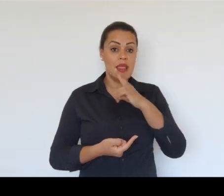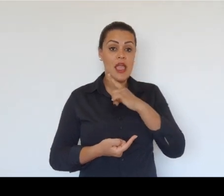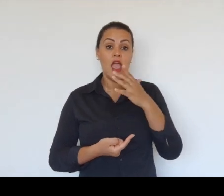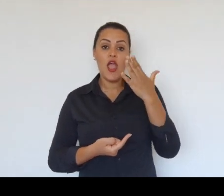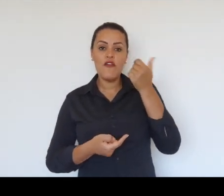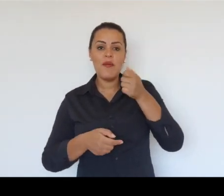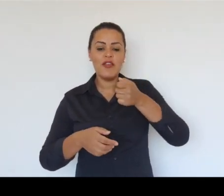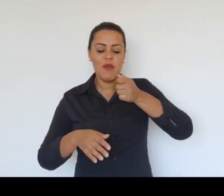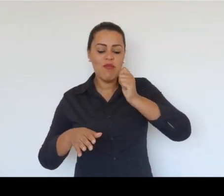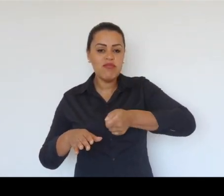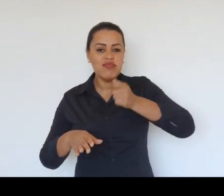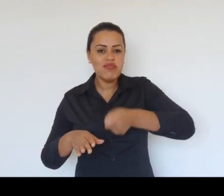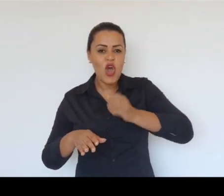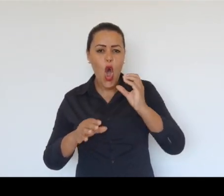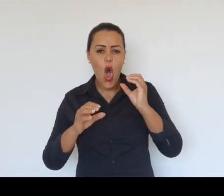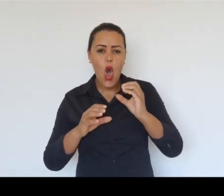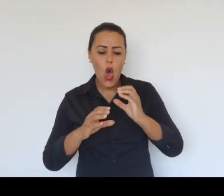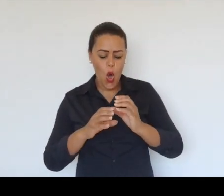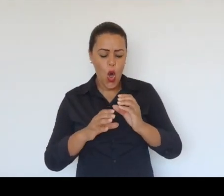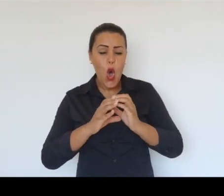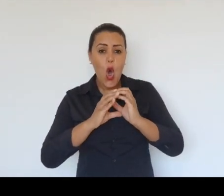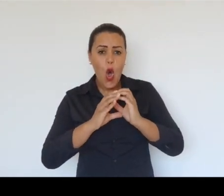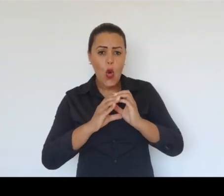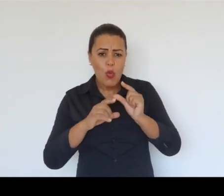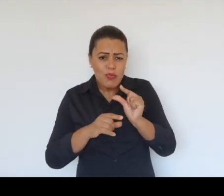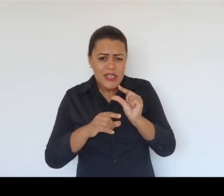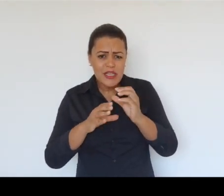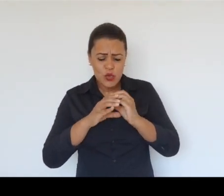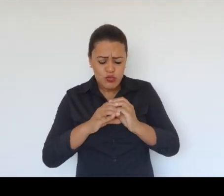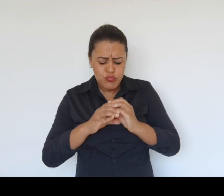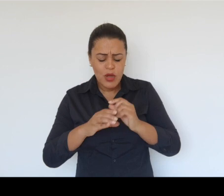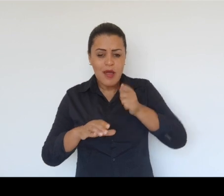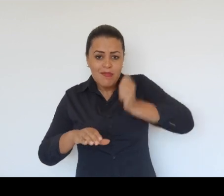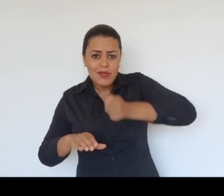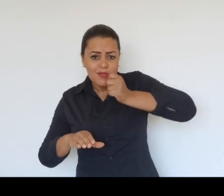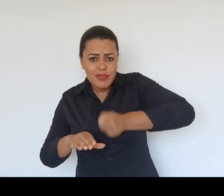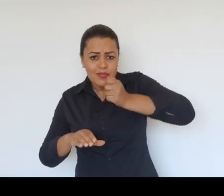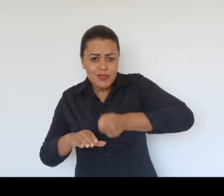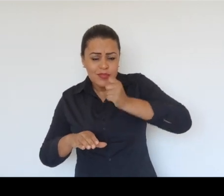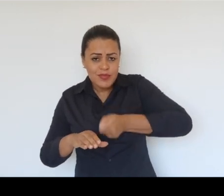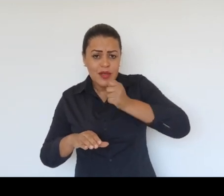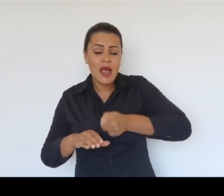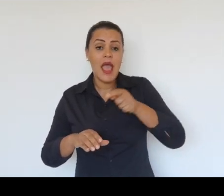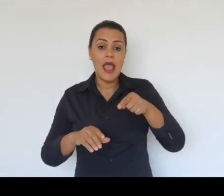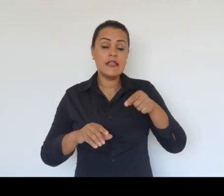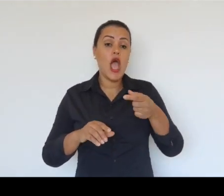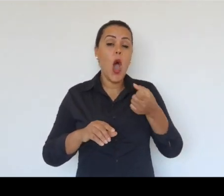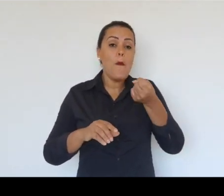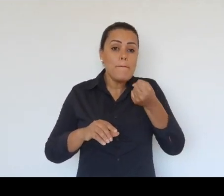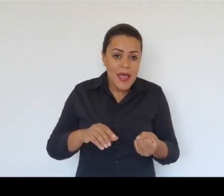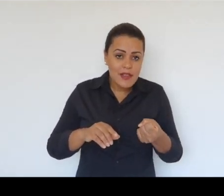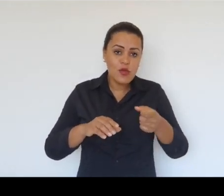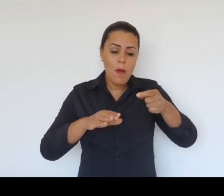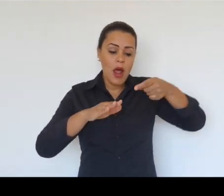famosos quebra-coquinhos. Esse é um peso de submersão. E